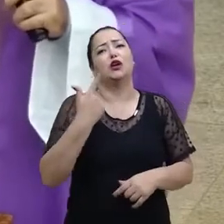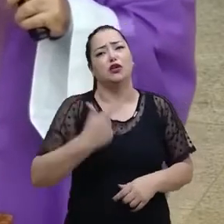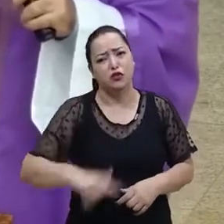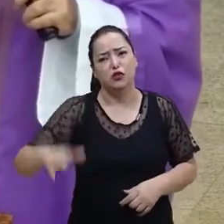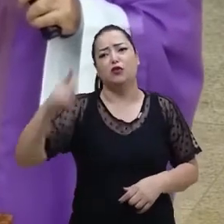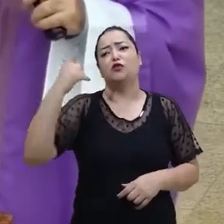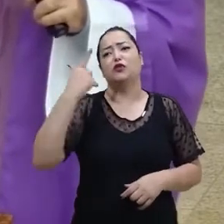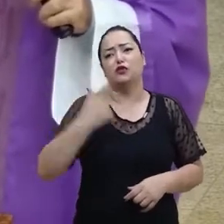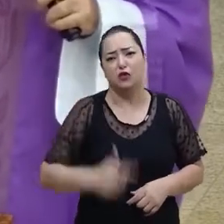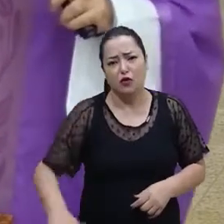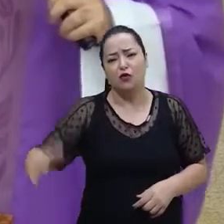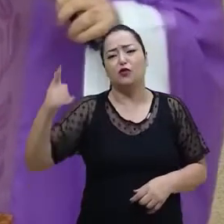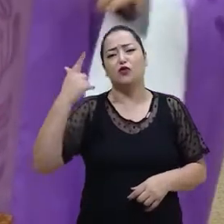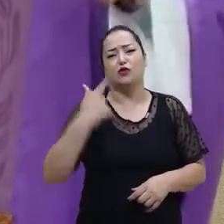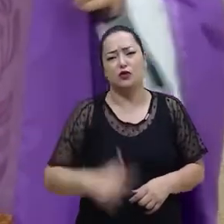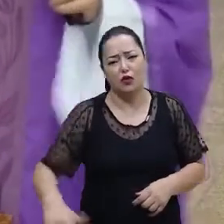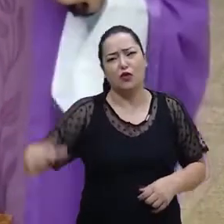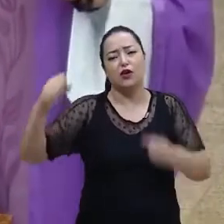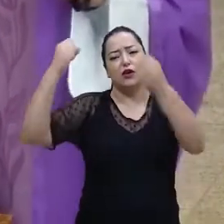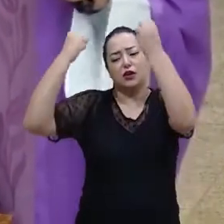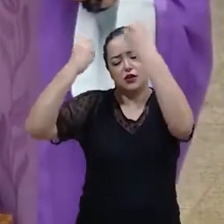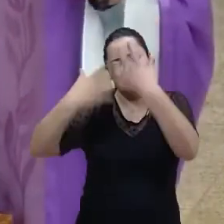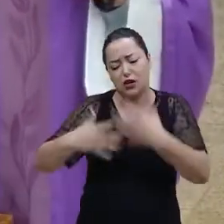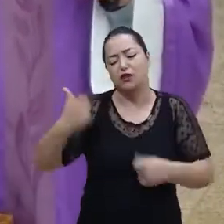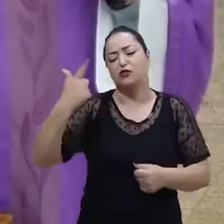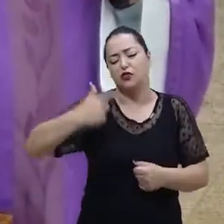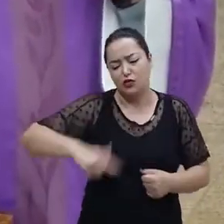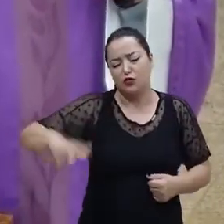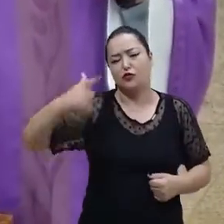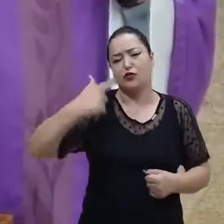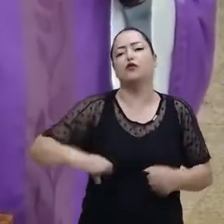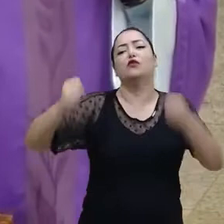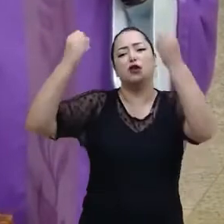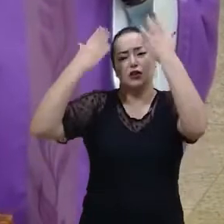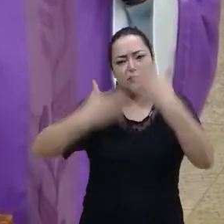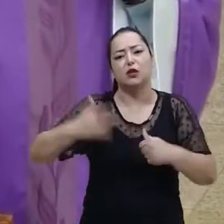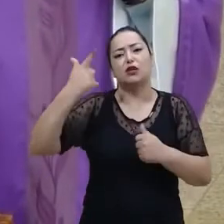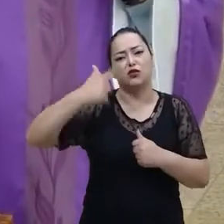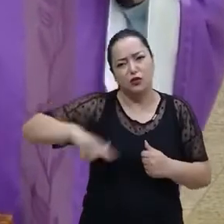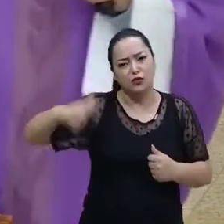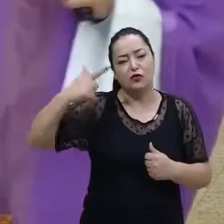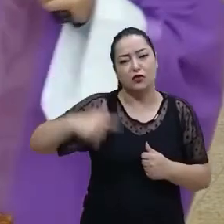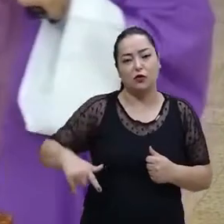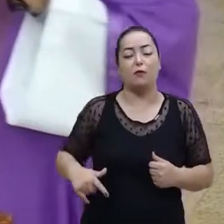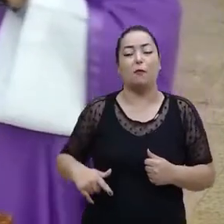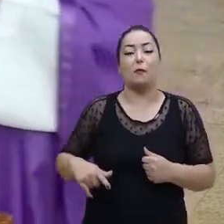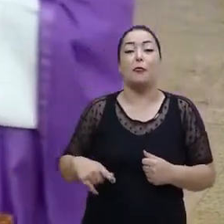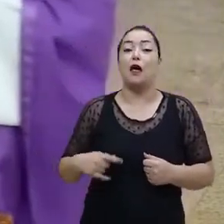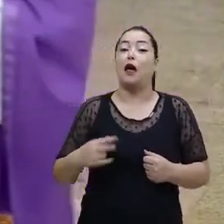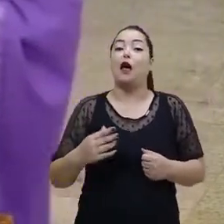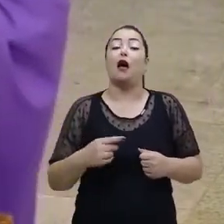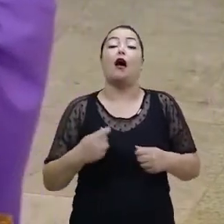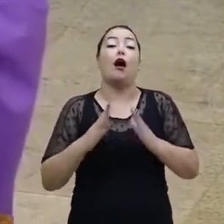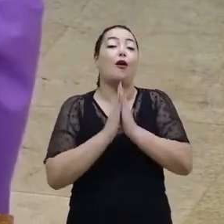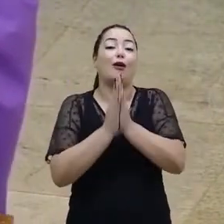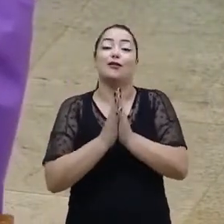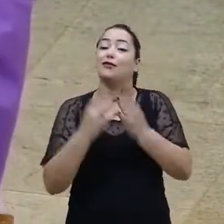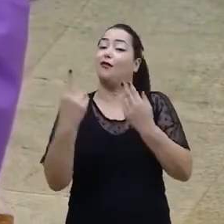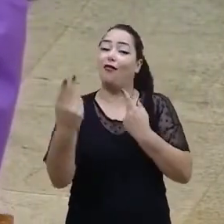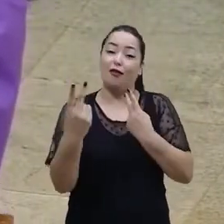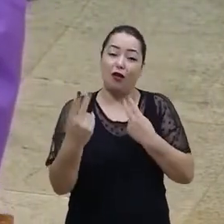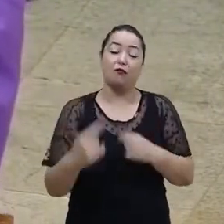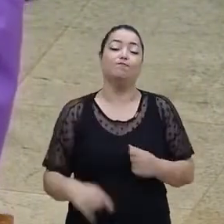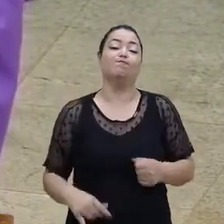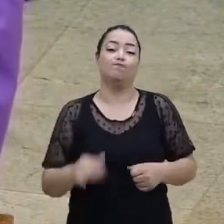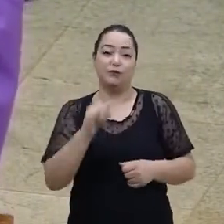condicionamento físico e as metas eu nos deve ser escritor é a mesma coisa se você tem a hora de academia